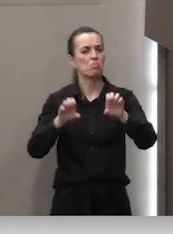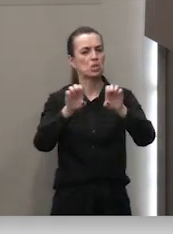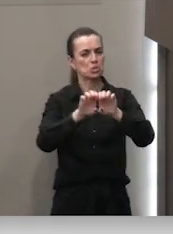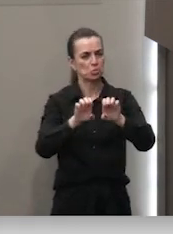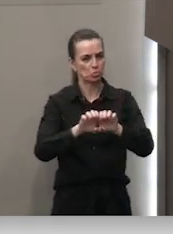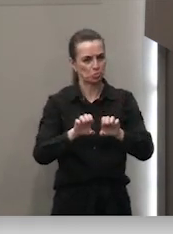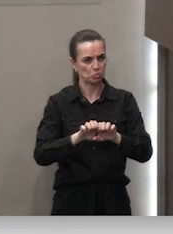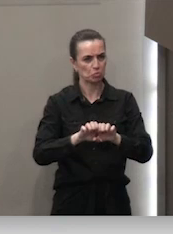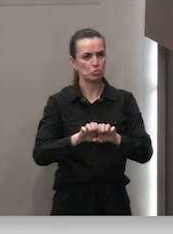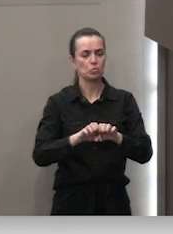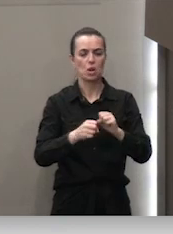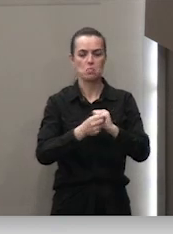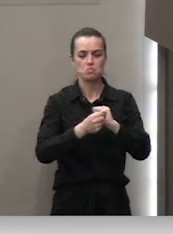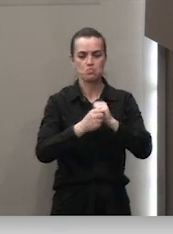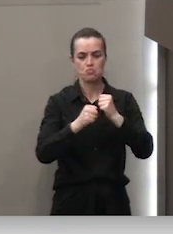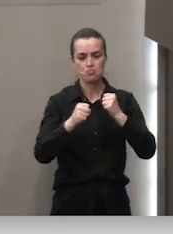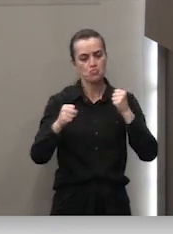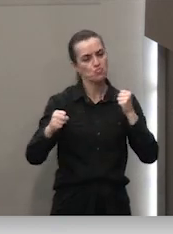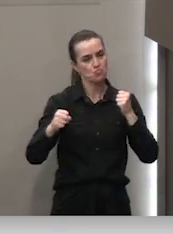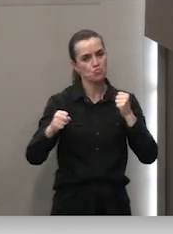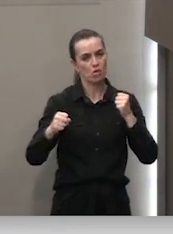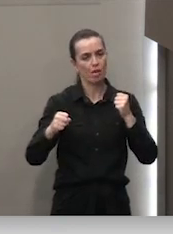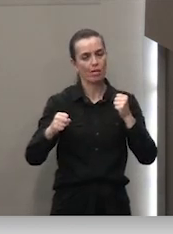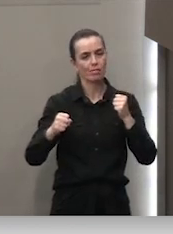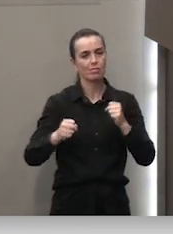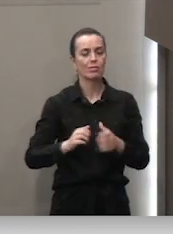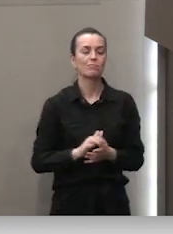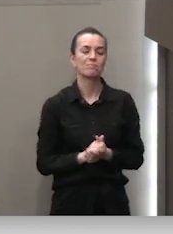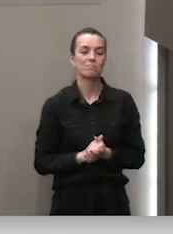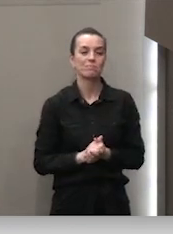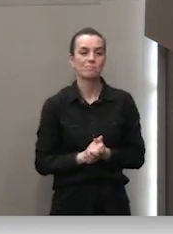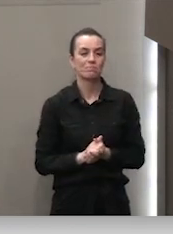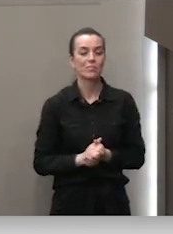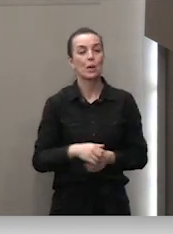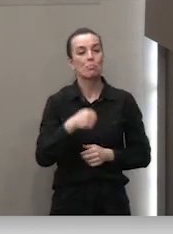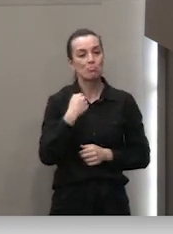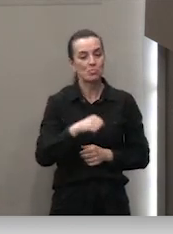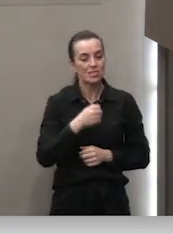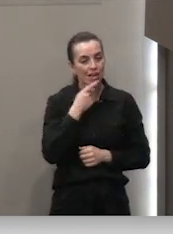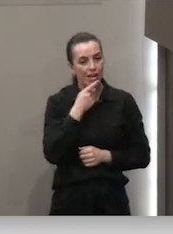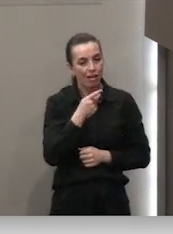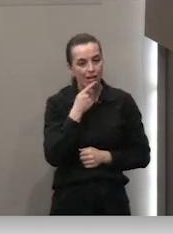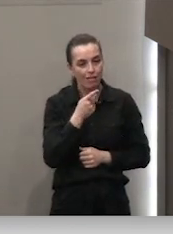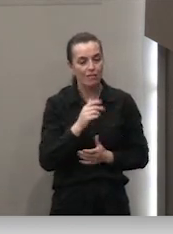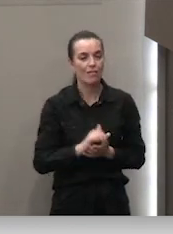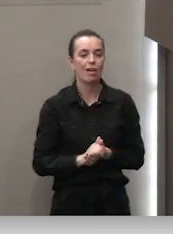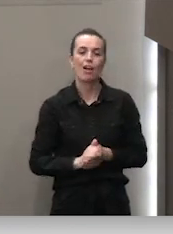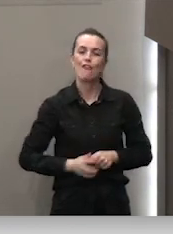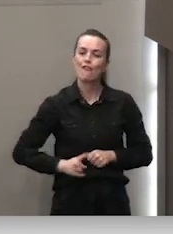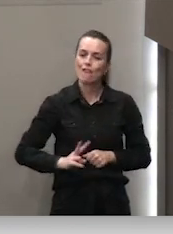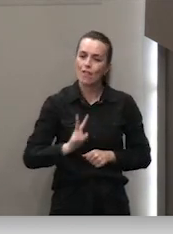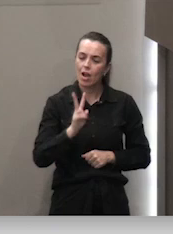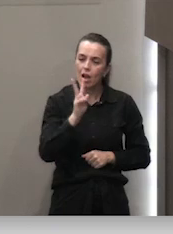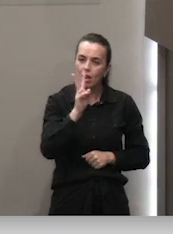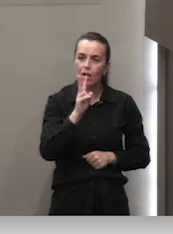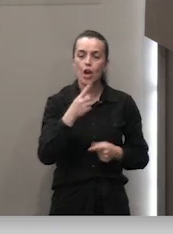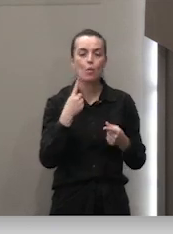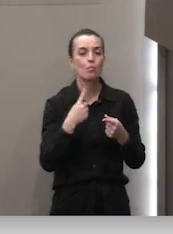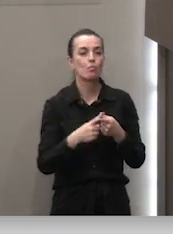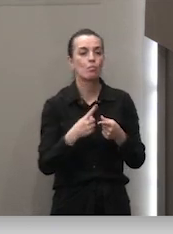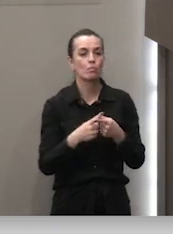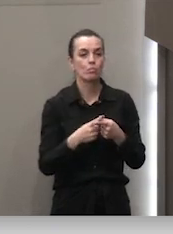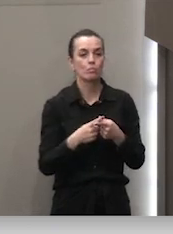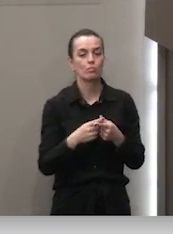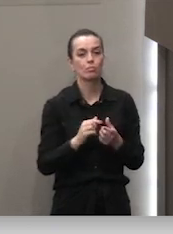realmente muito avançada. Né? Então, isso tem que ser salientado, isso tem que ser valorizado, porque